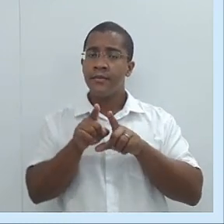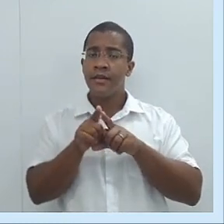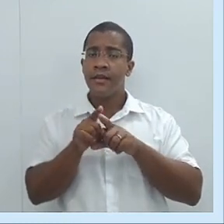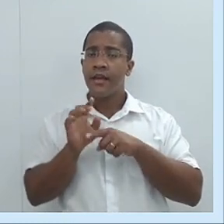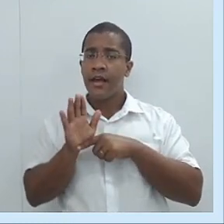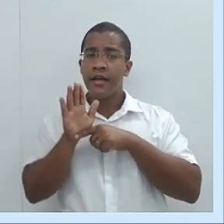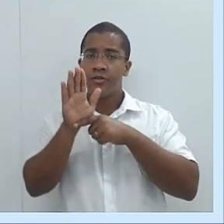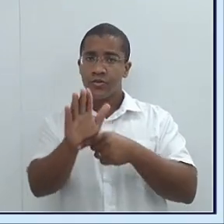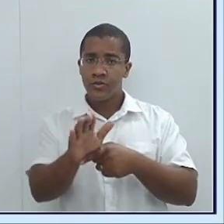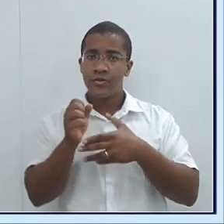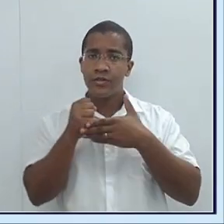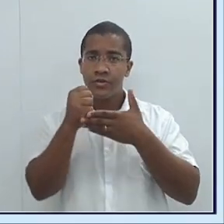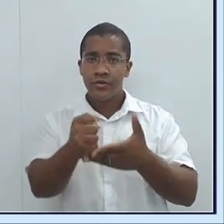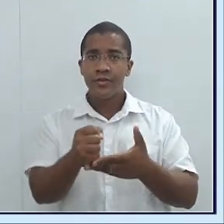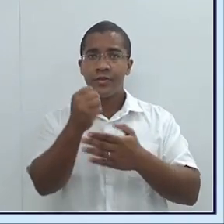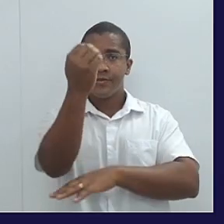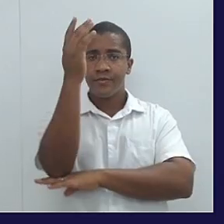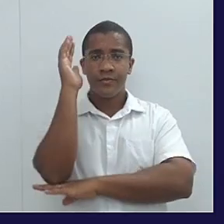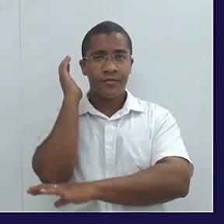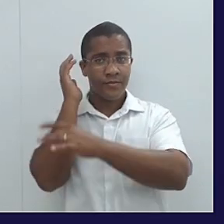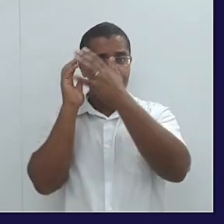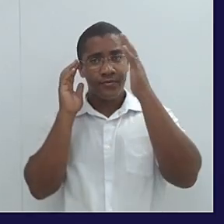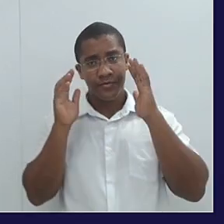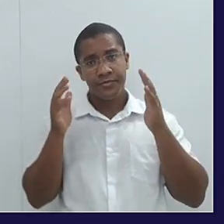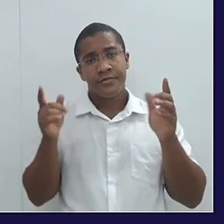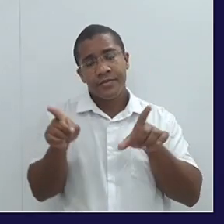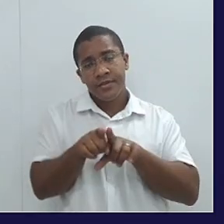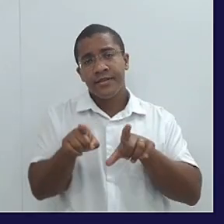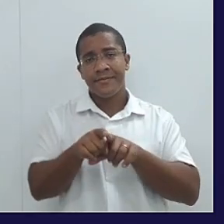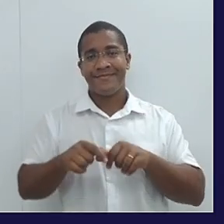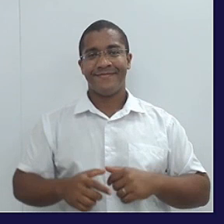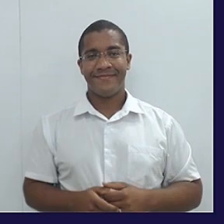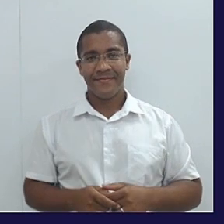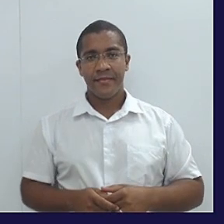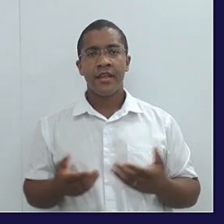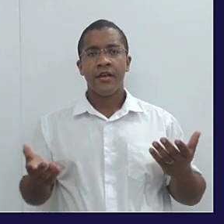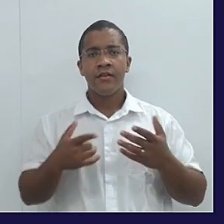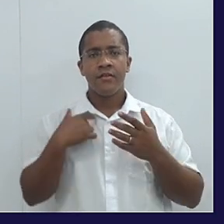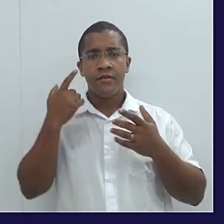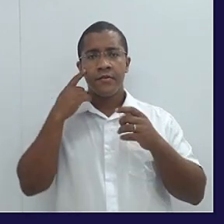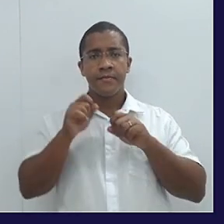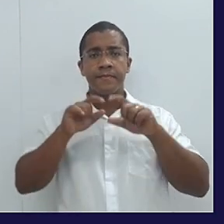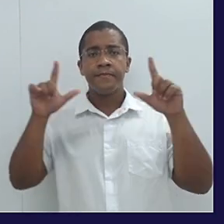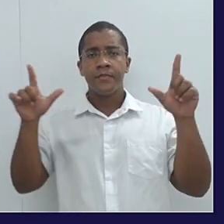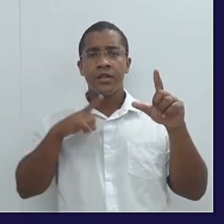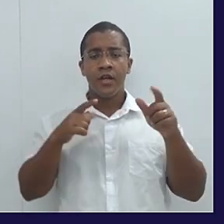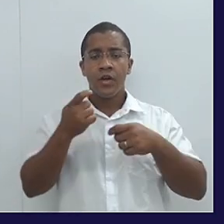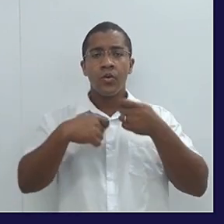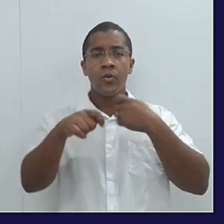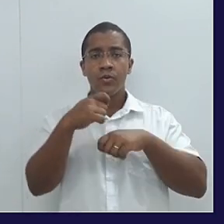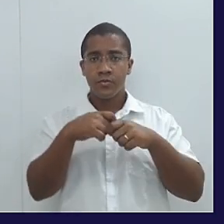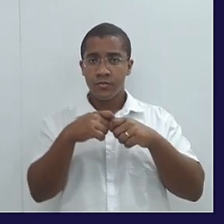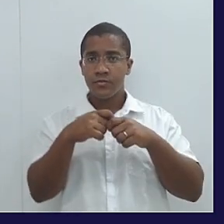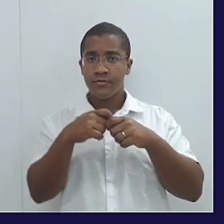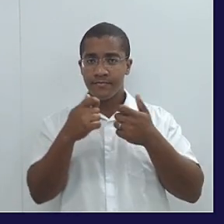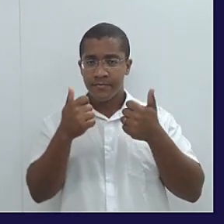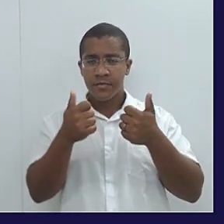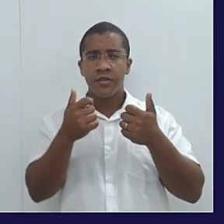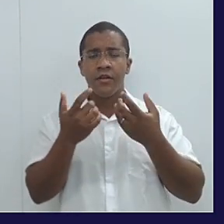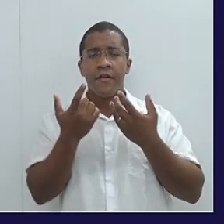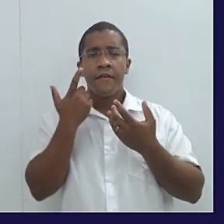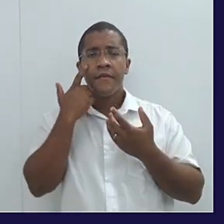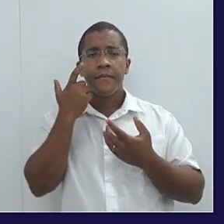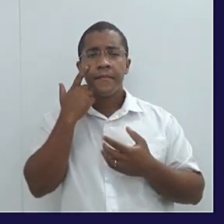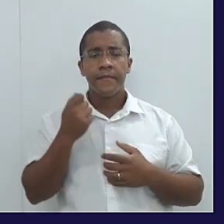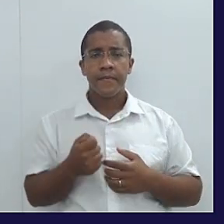colaborando com o nosso meio ambiente. Bora lá para a telinha, para a gente observar bem quando se fala sobre essa economia, né?